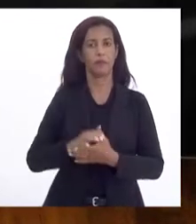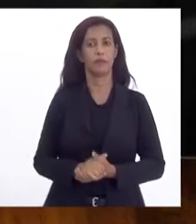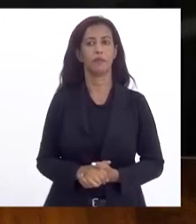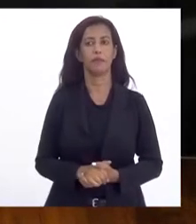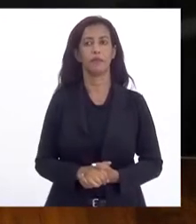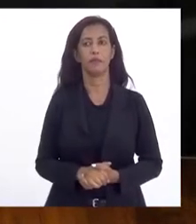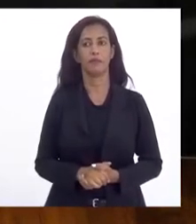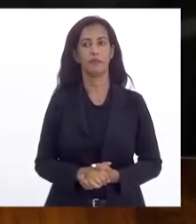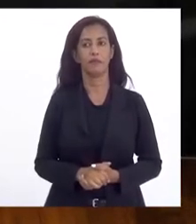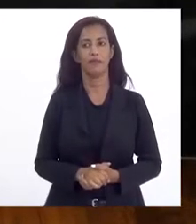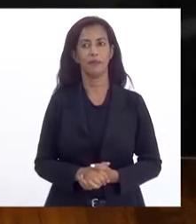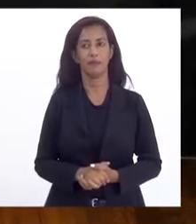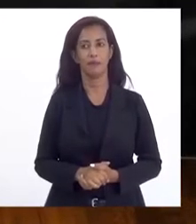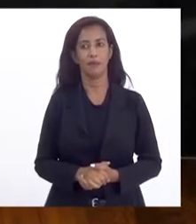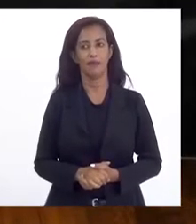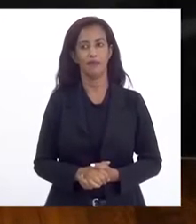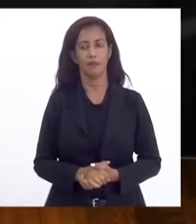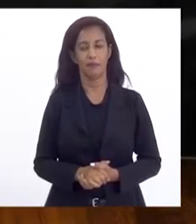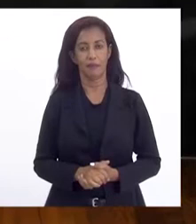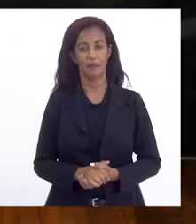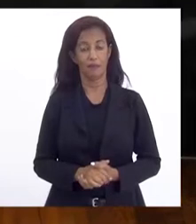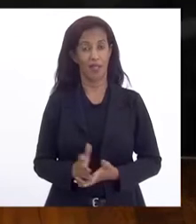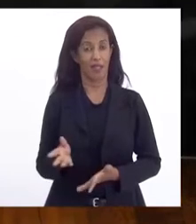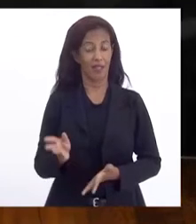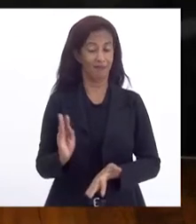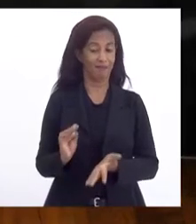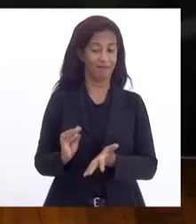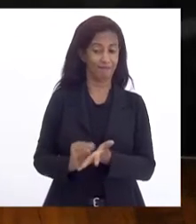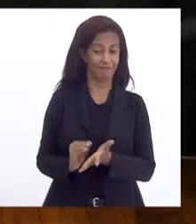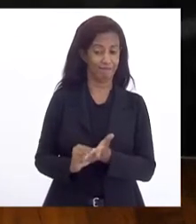Aí tem uma invasão de competência